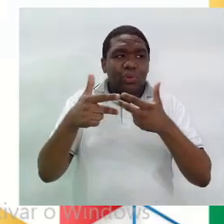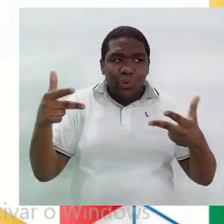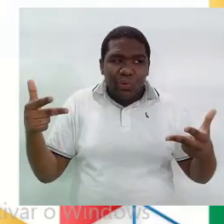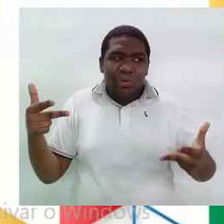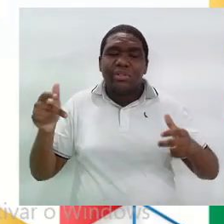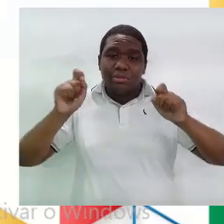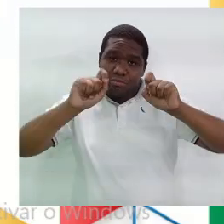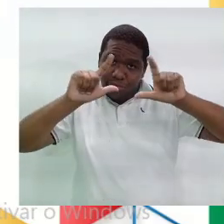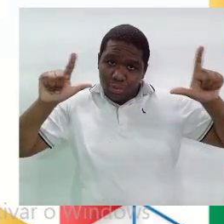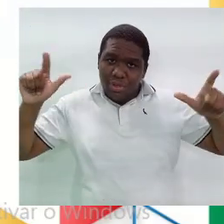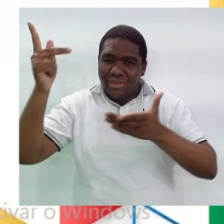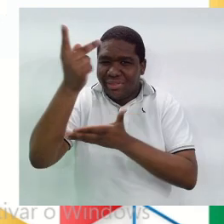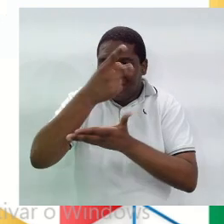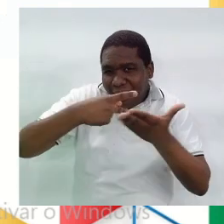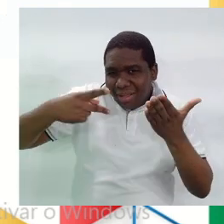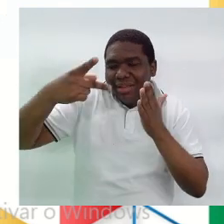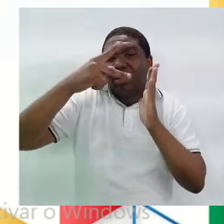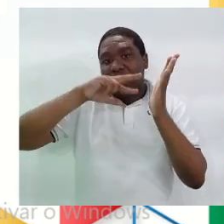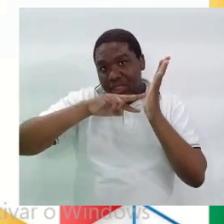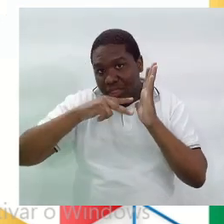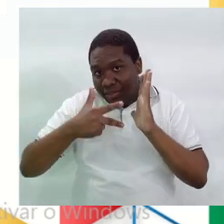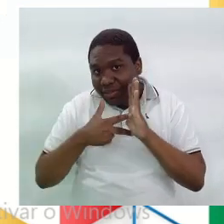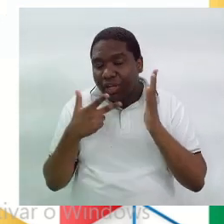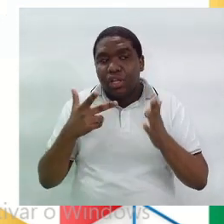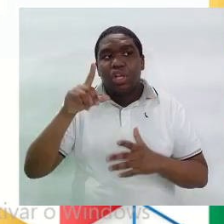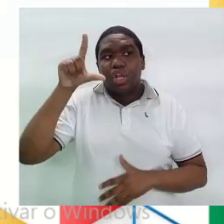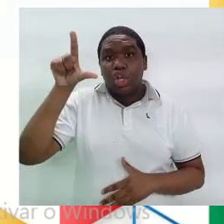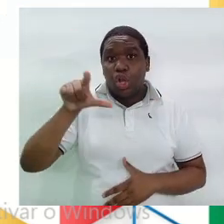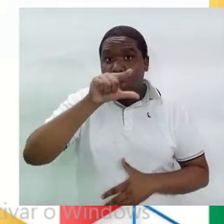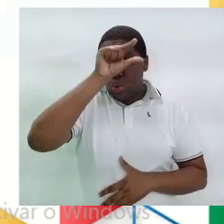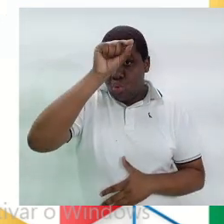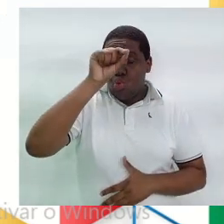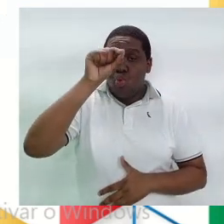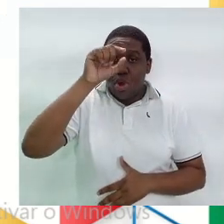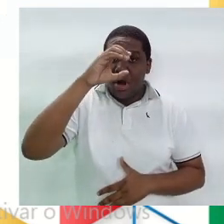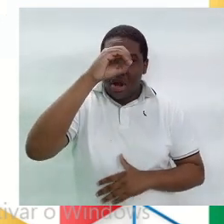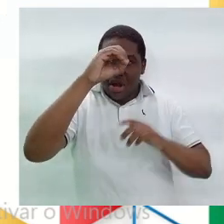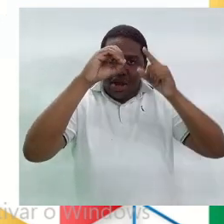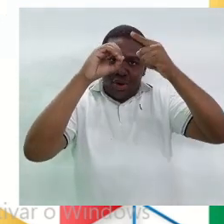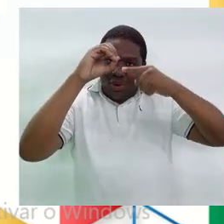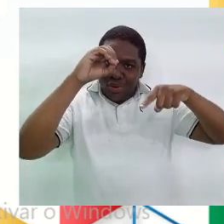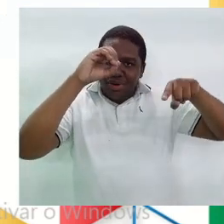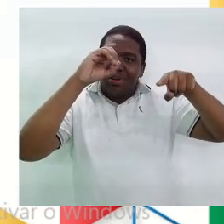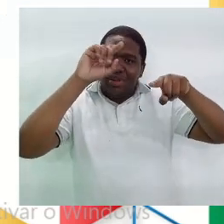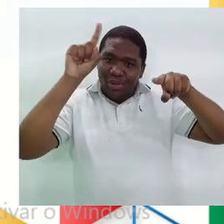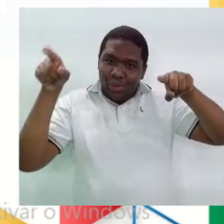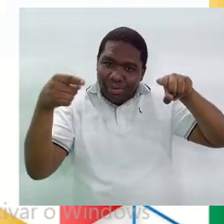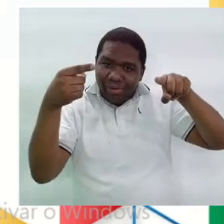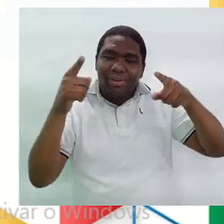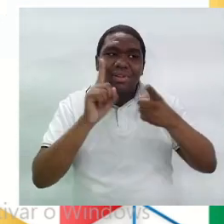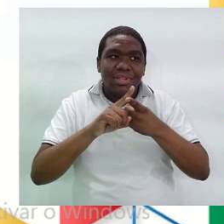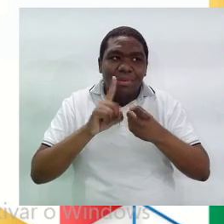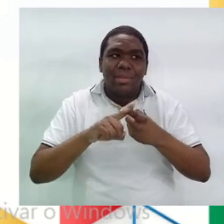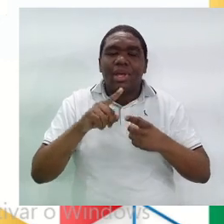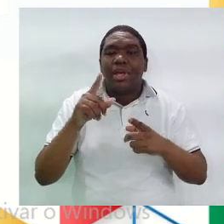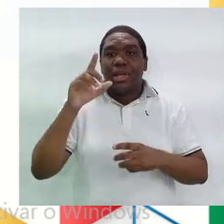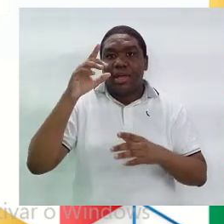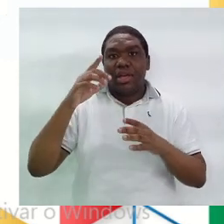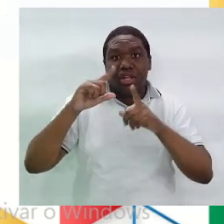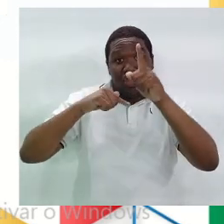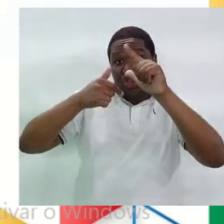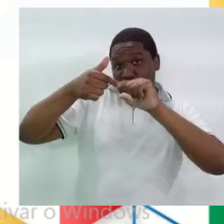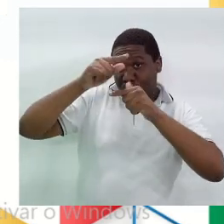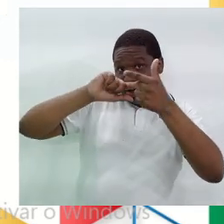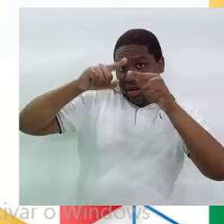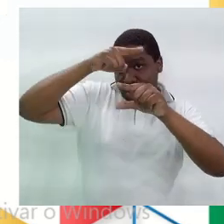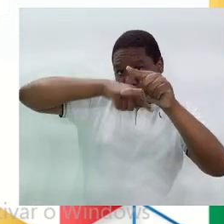da Wicca. Nós temos aqui a lua tríplice e o pentagrama. Vejam só, certo? Que